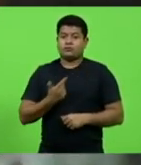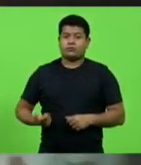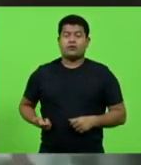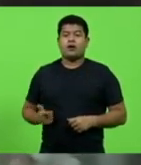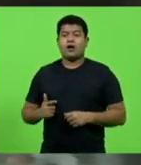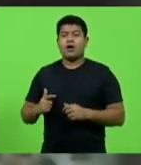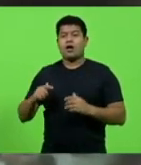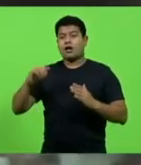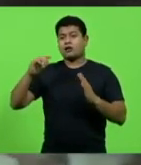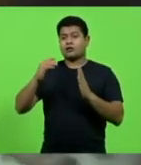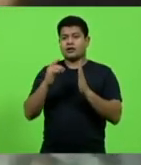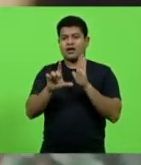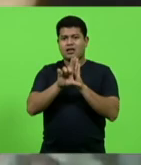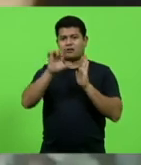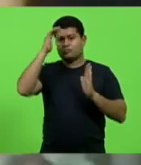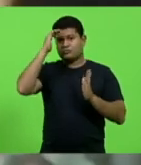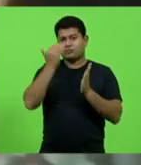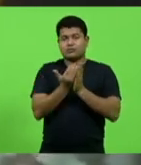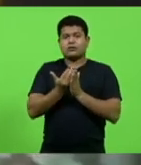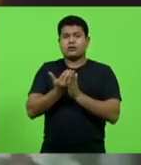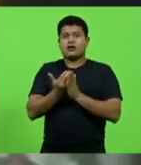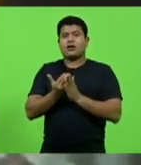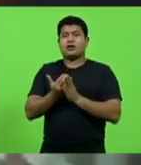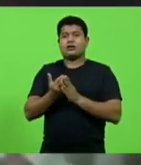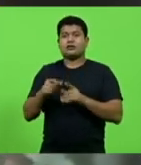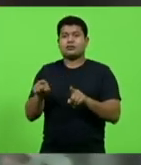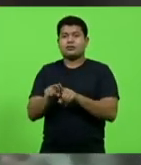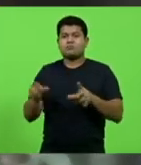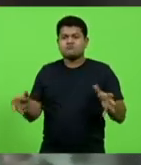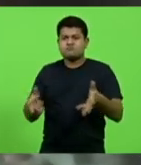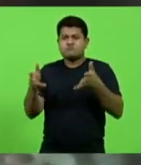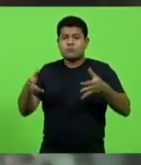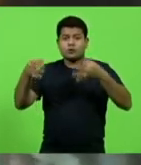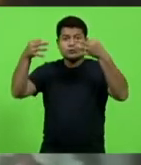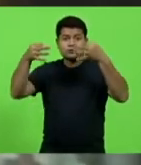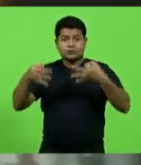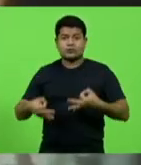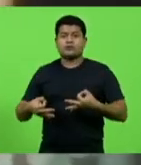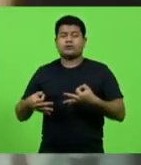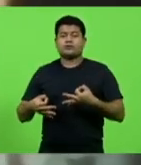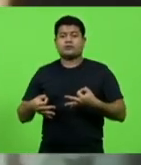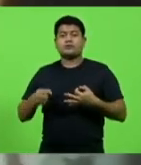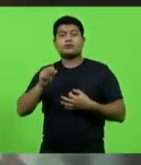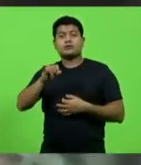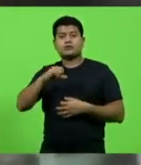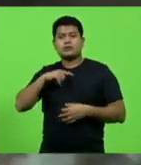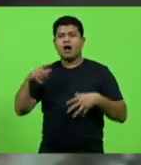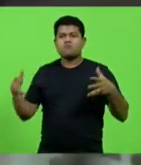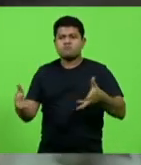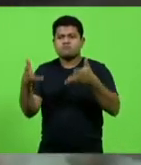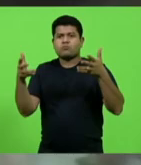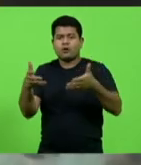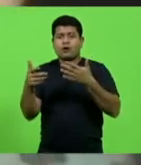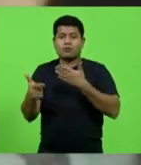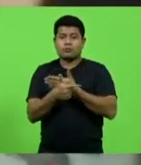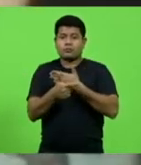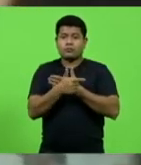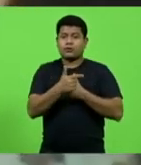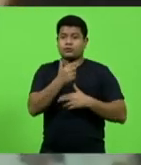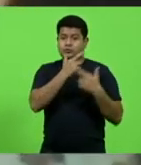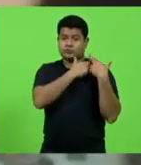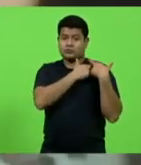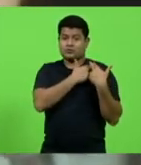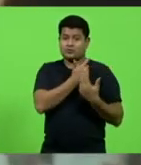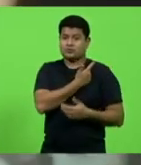a justiça. Onde há promoção de justiça, onde há promoção do papel do Estado, num